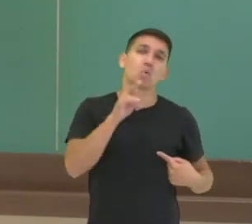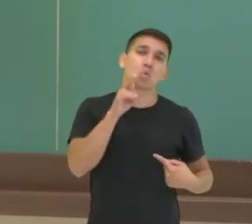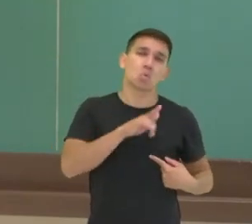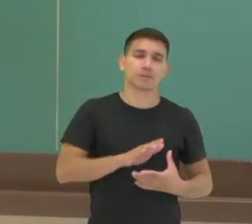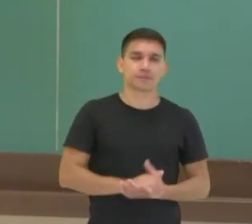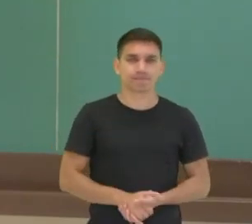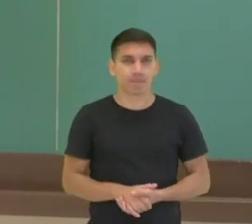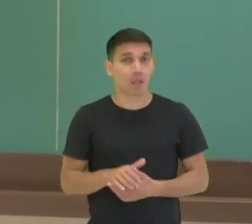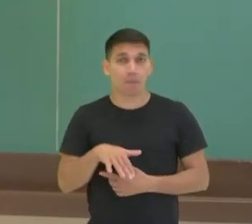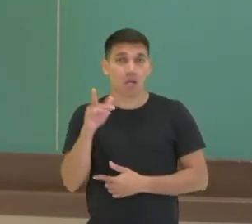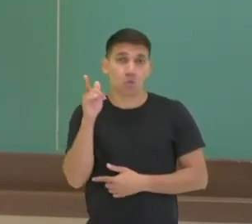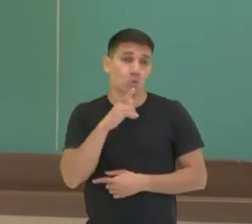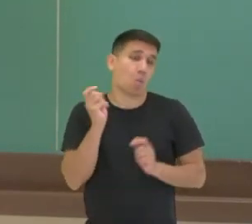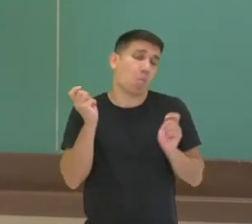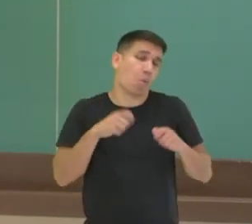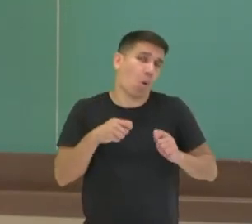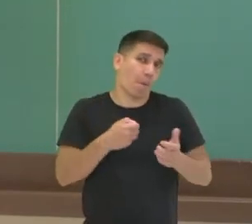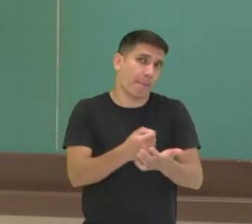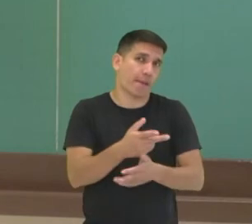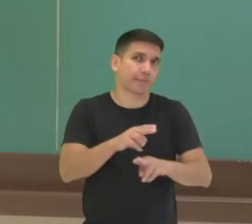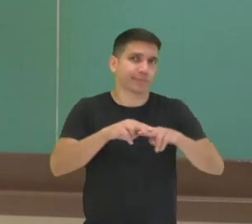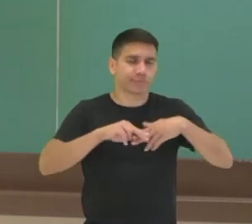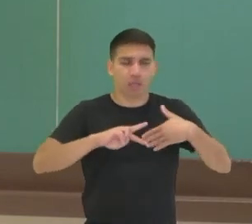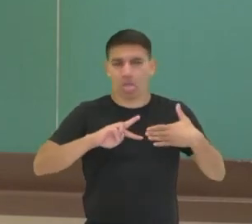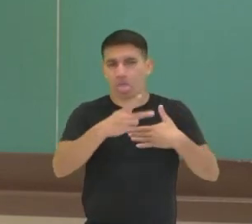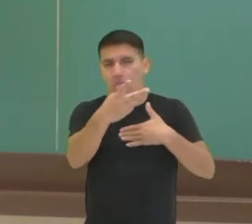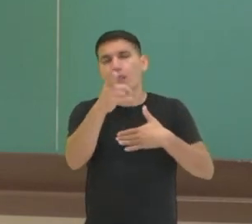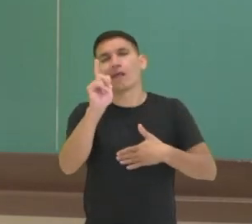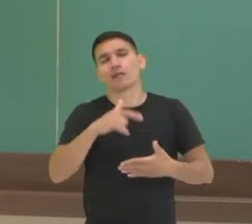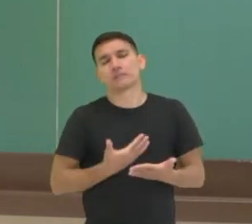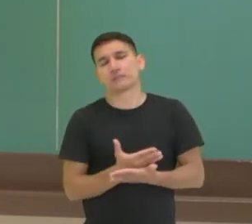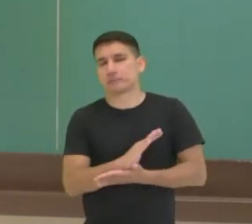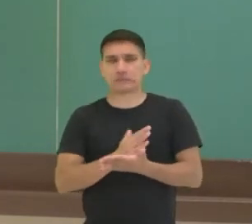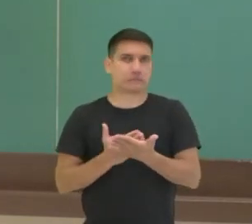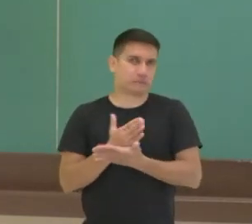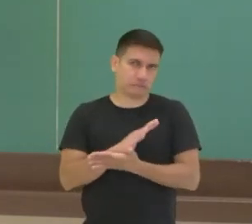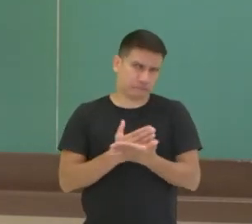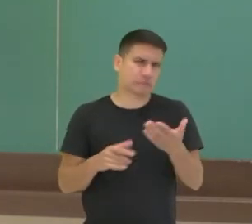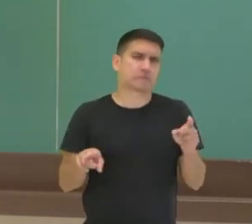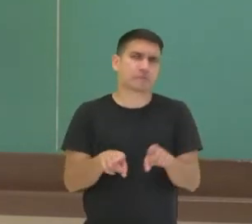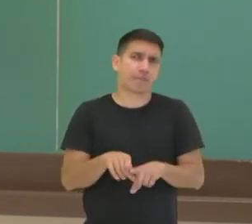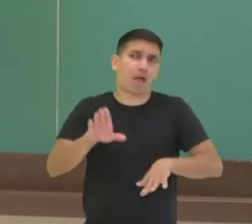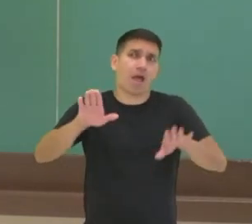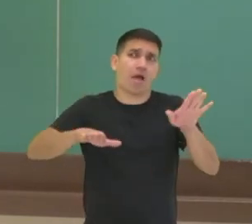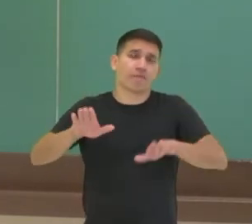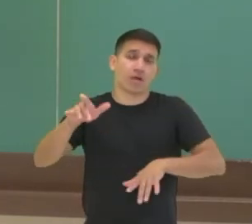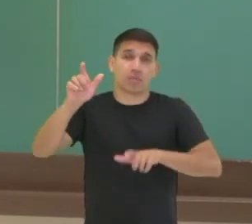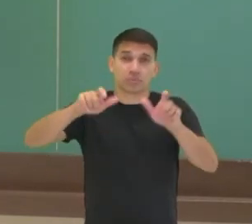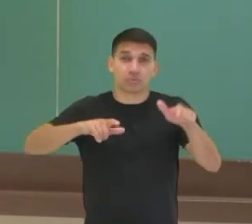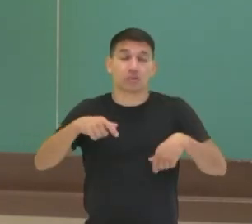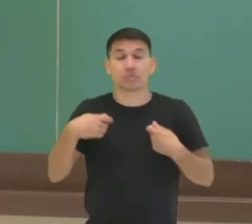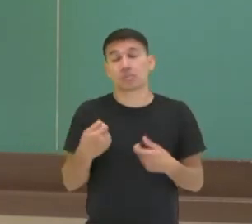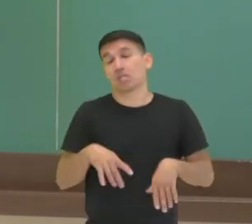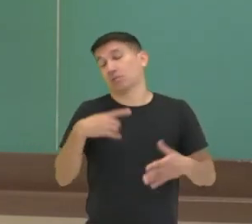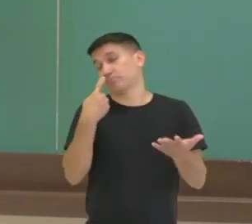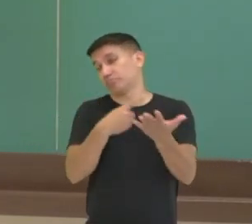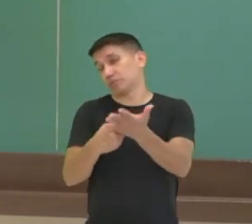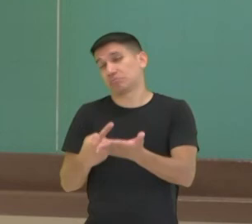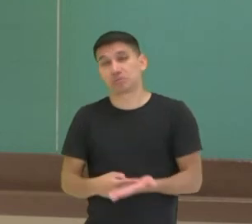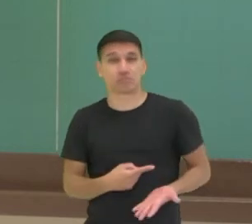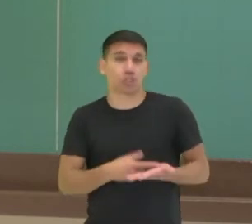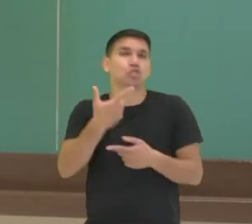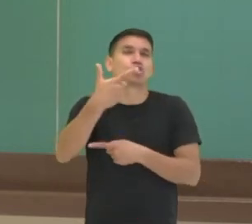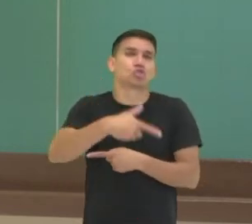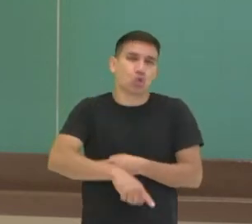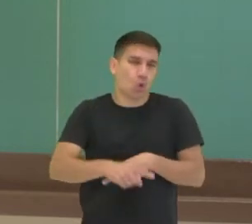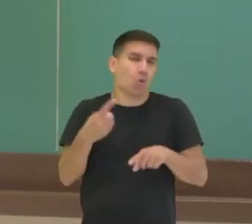né? Mais do que eu tenho condições. Isso geralmente gera também um desconforto, né? E muitas vezes a pessoa tem que renegociar a dívida e aí gera